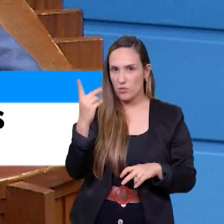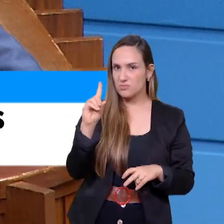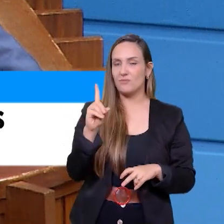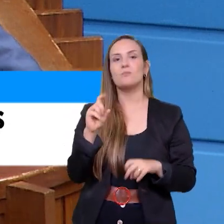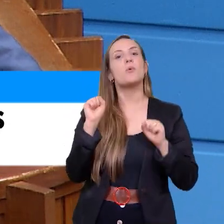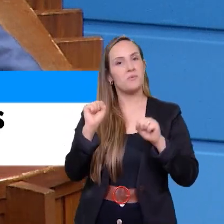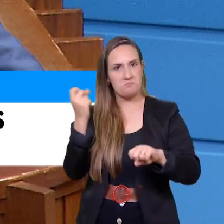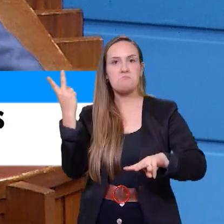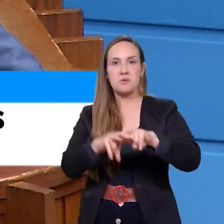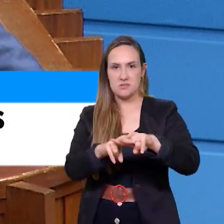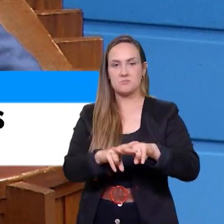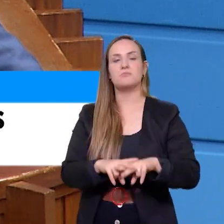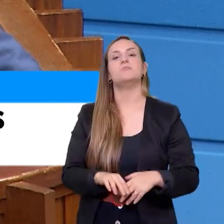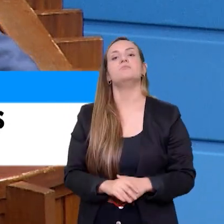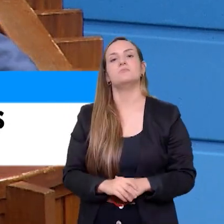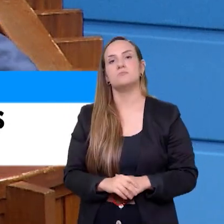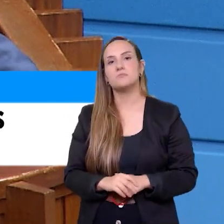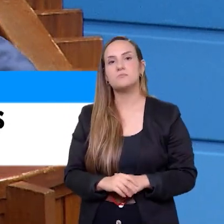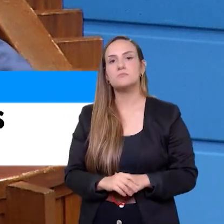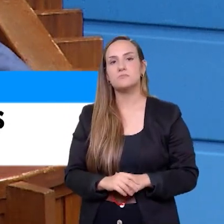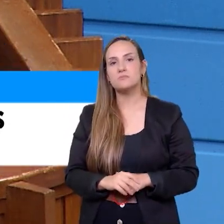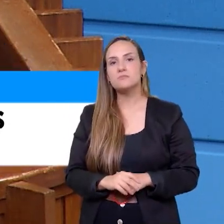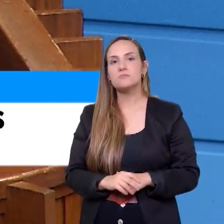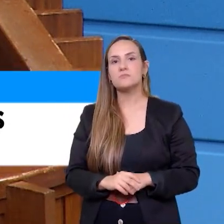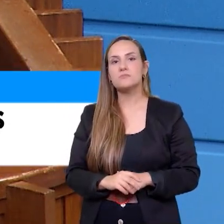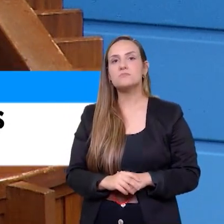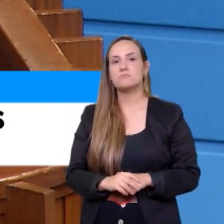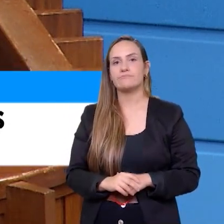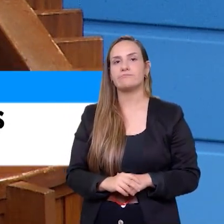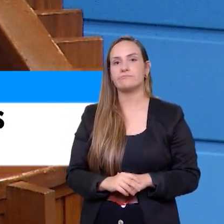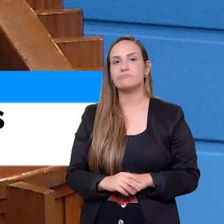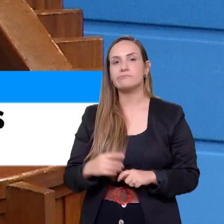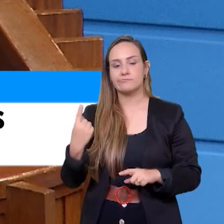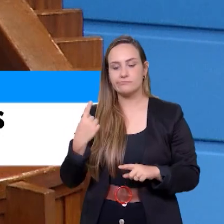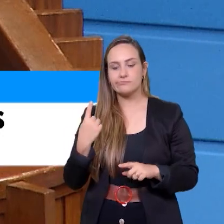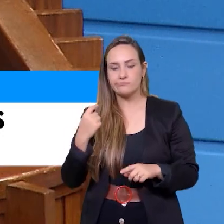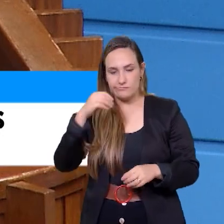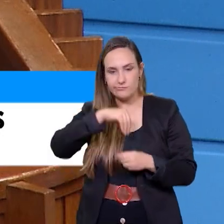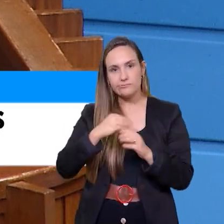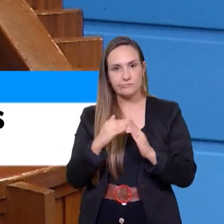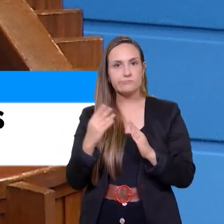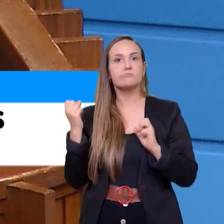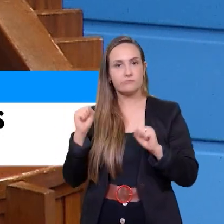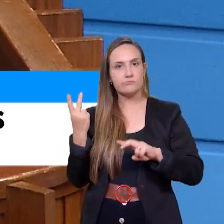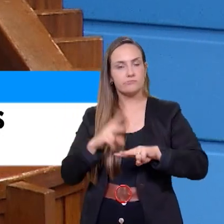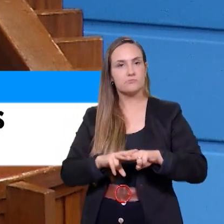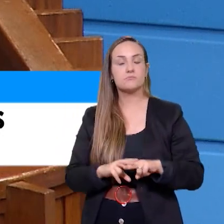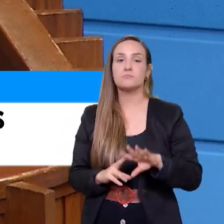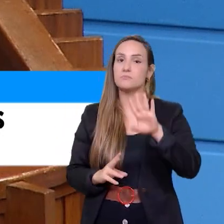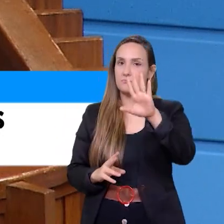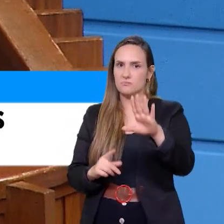não, preso das nossas casas.